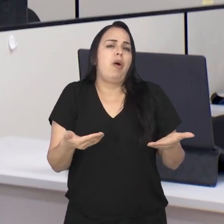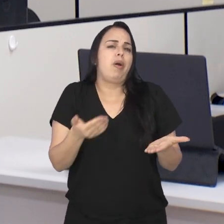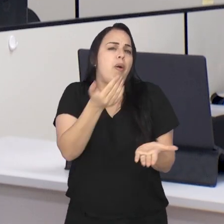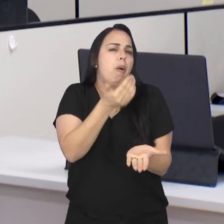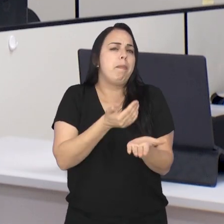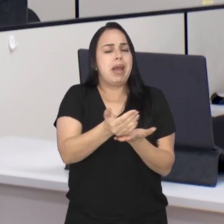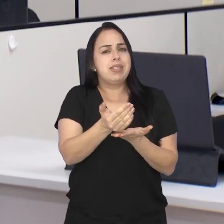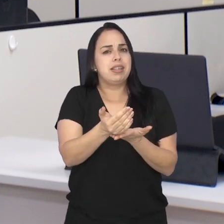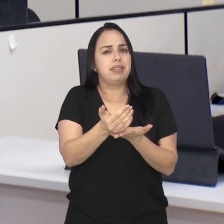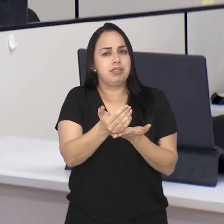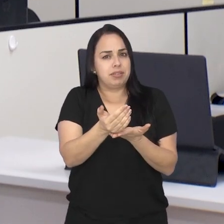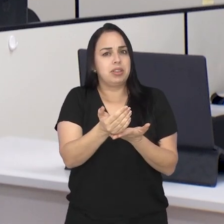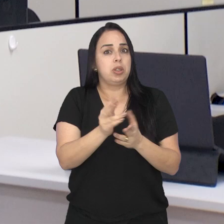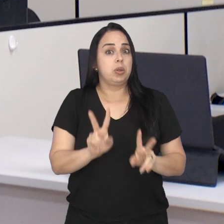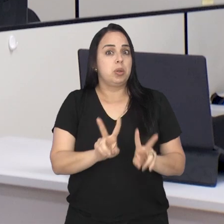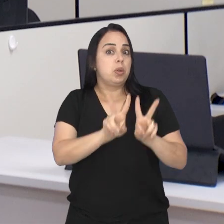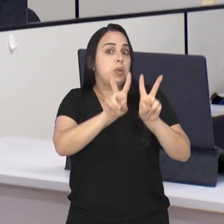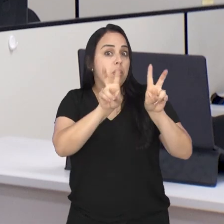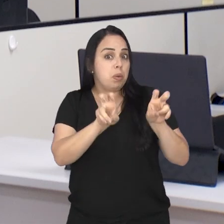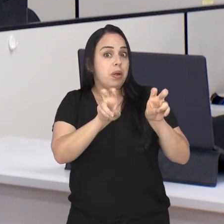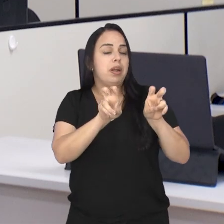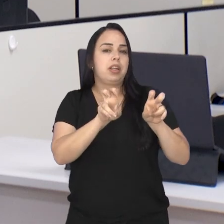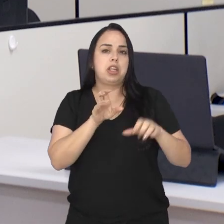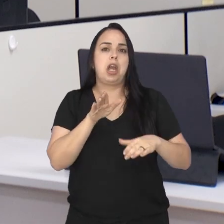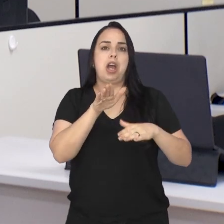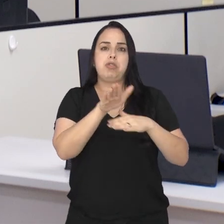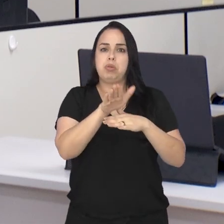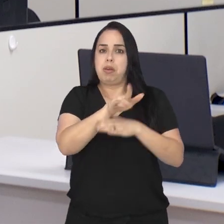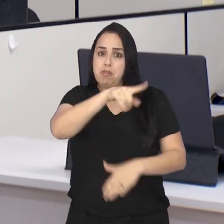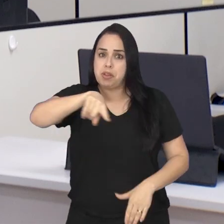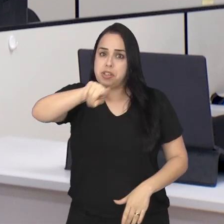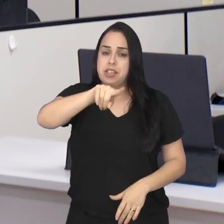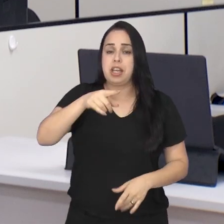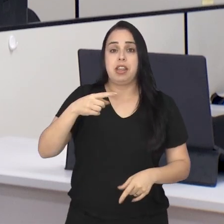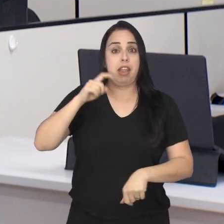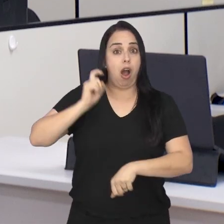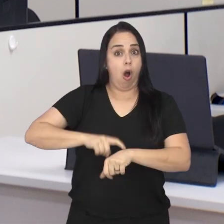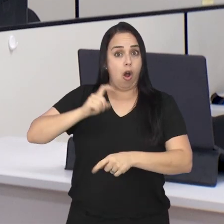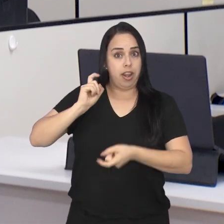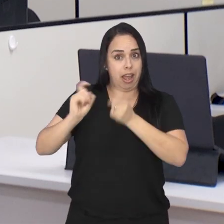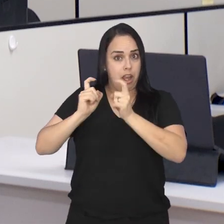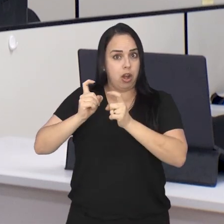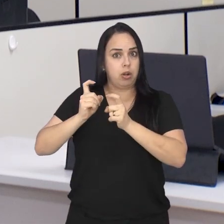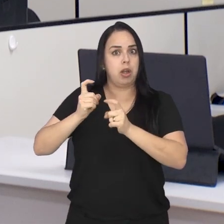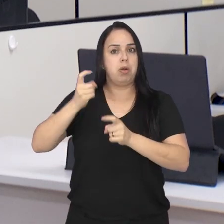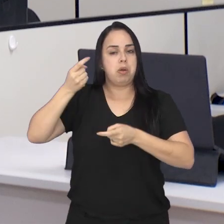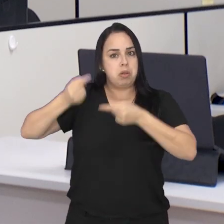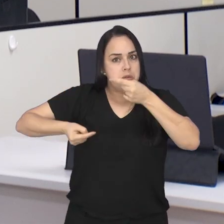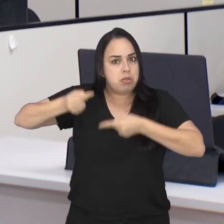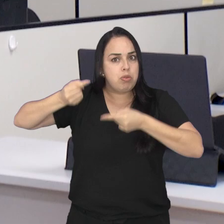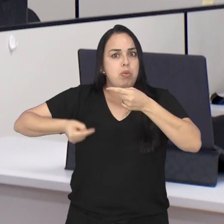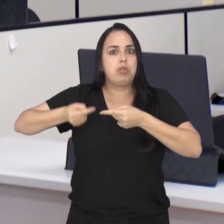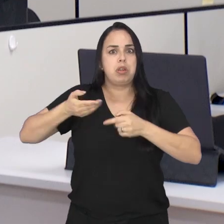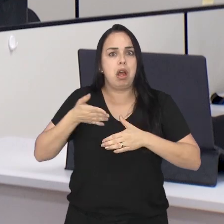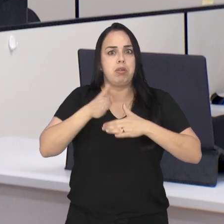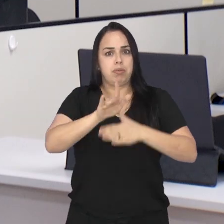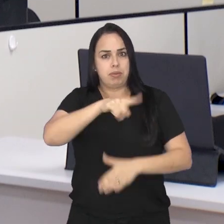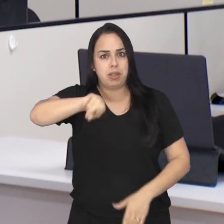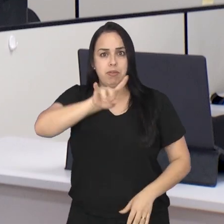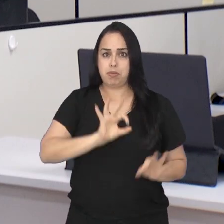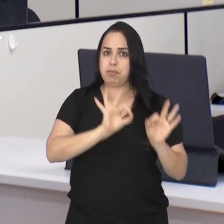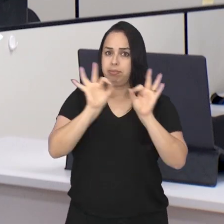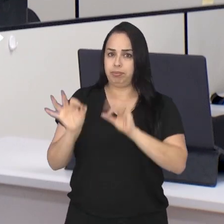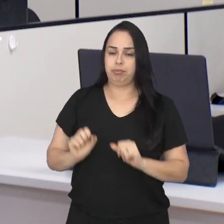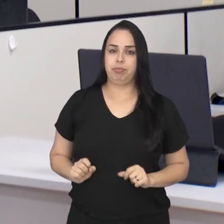começa o nosso jornal destacando os assuntos de interesse público que foram debatidos na sessão de câmara de